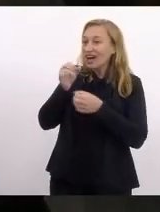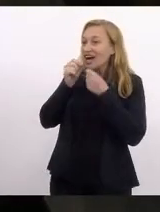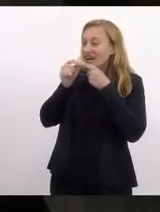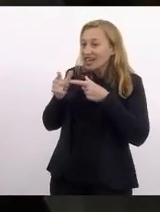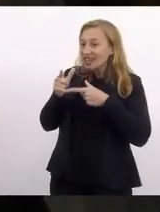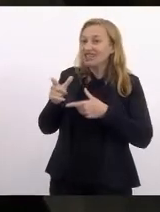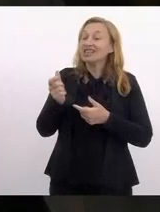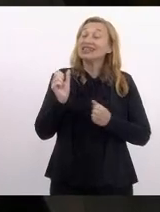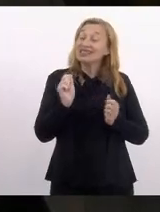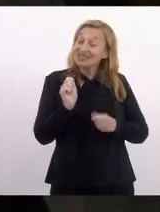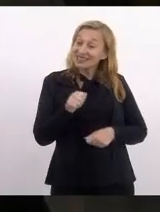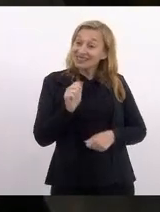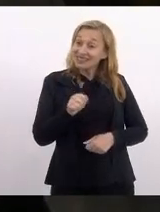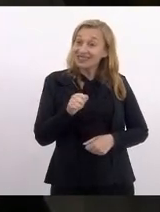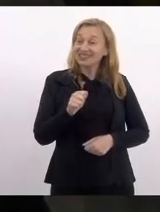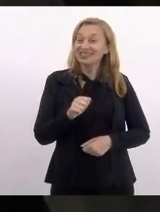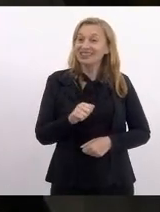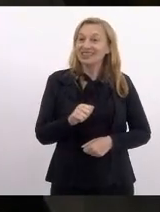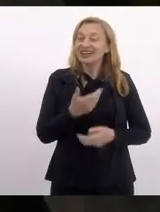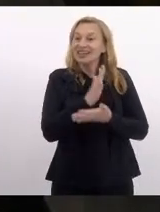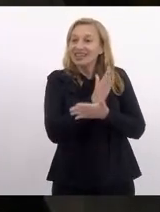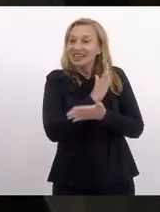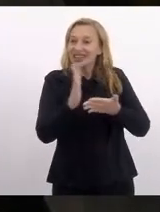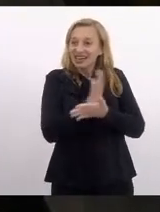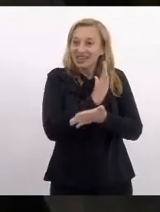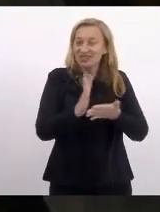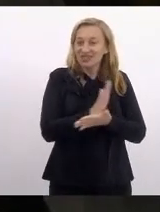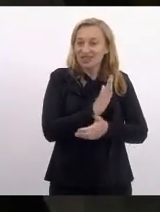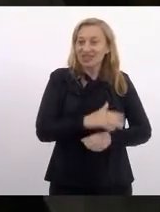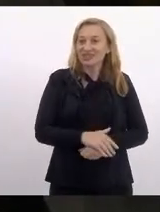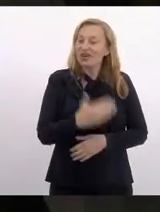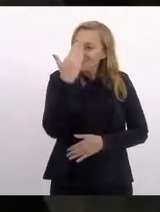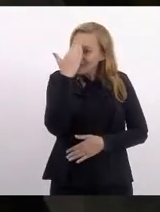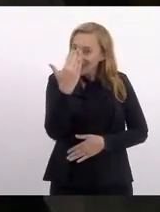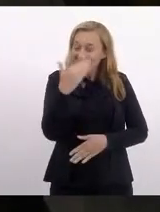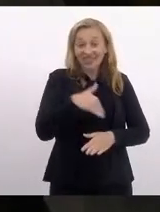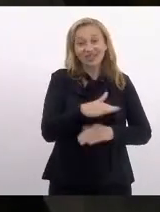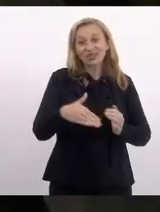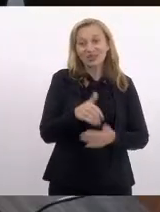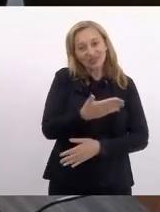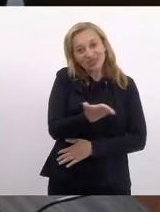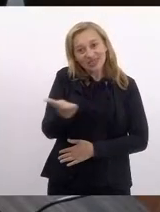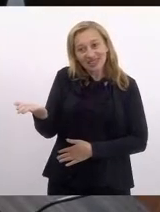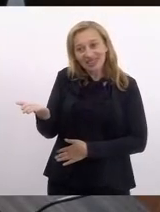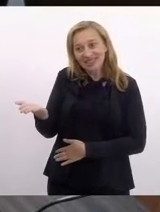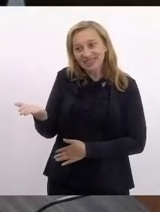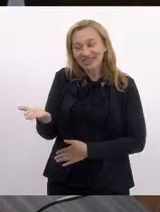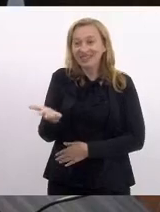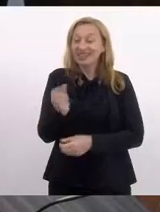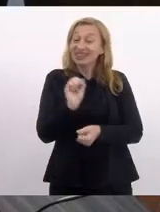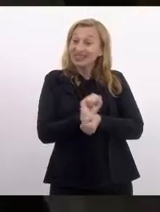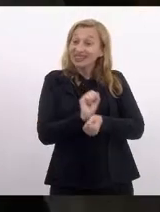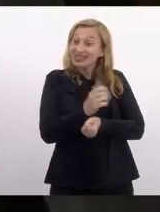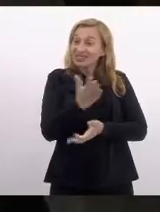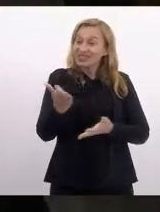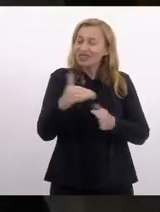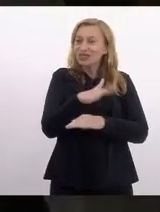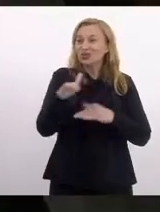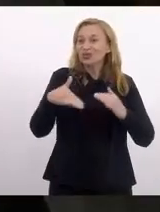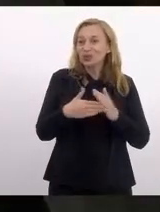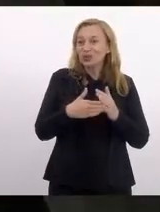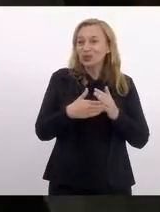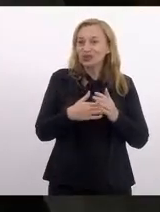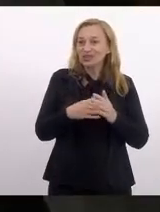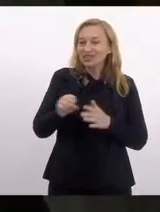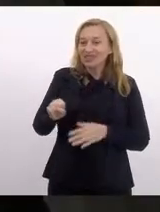fazer a sua depuração e muitas vezes tem que cortar na carne muito obrigado a todos vocês Tô esperando vocês todos na